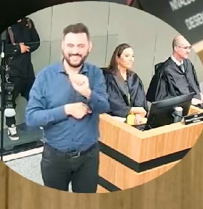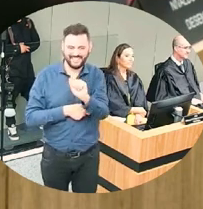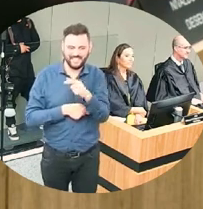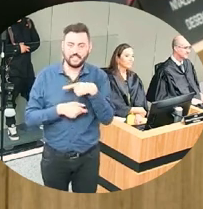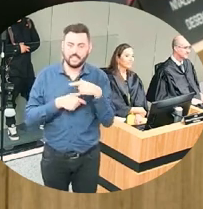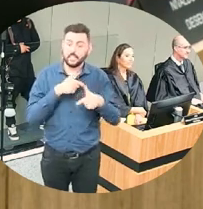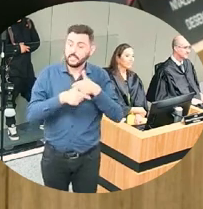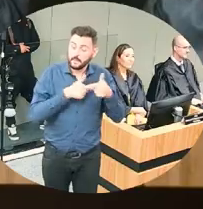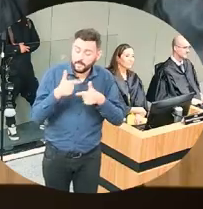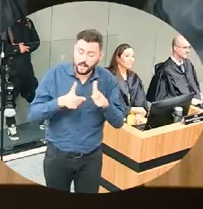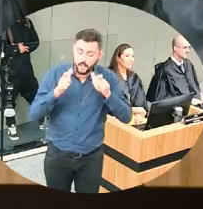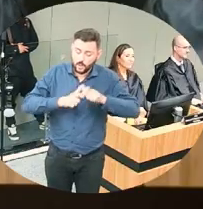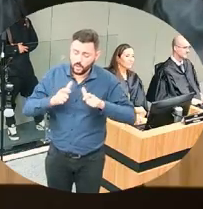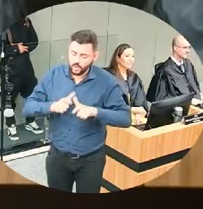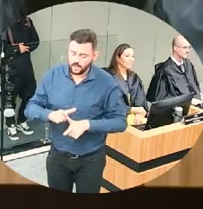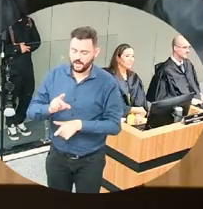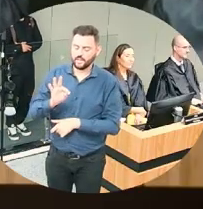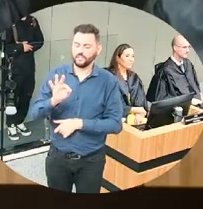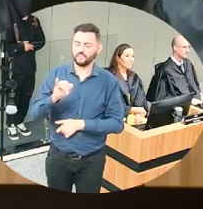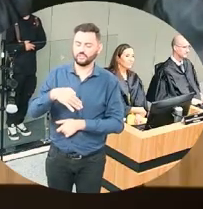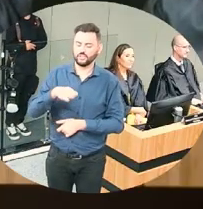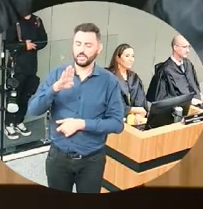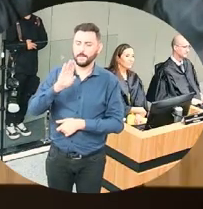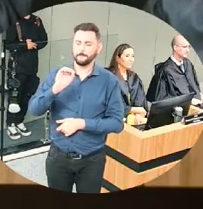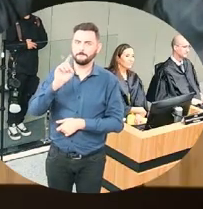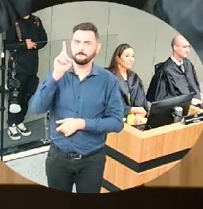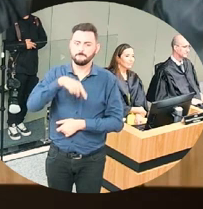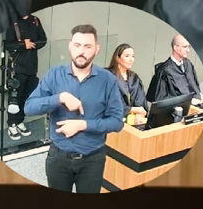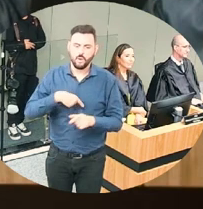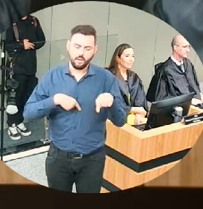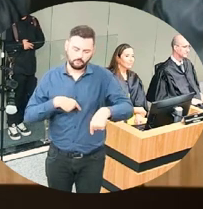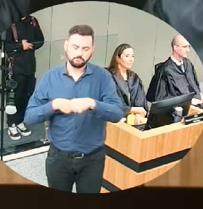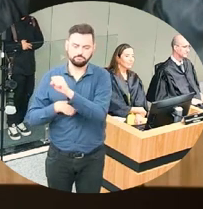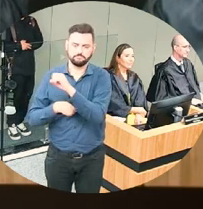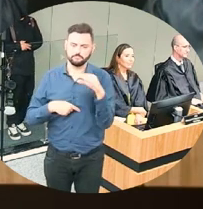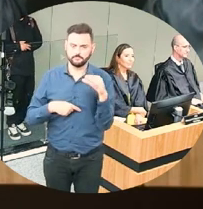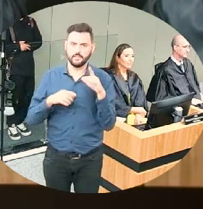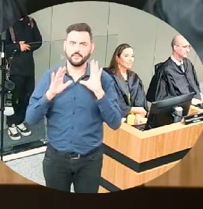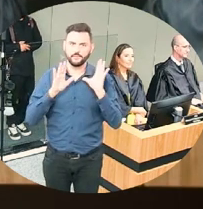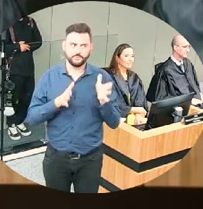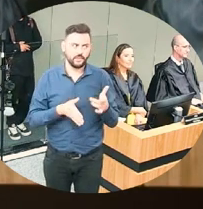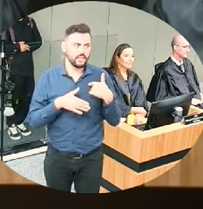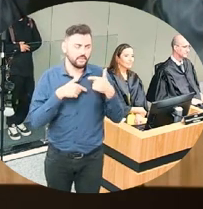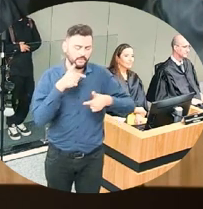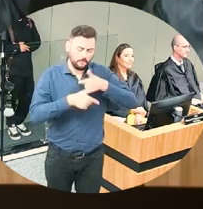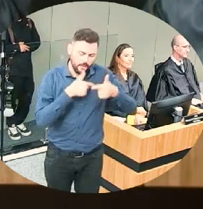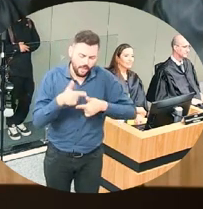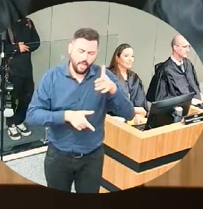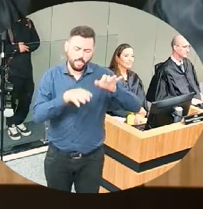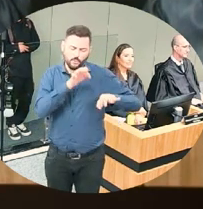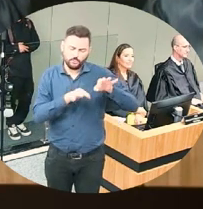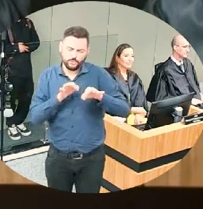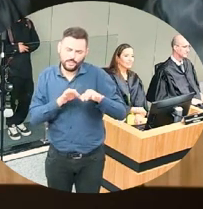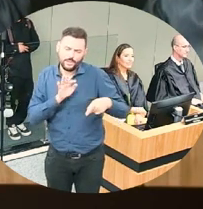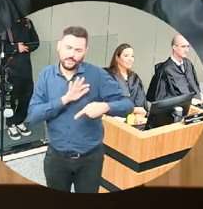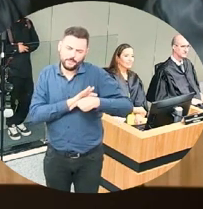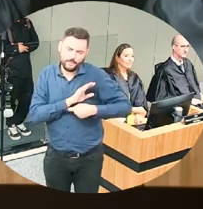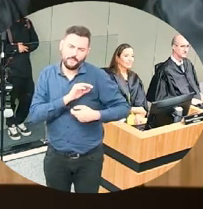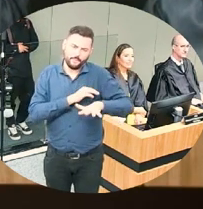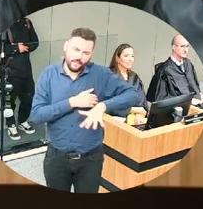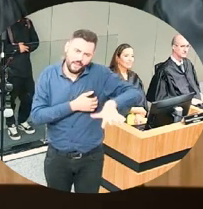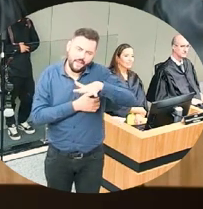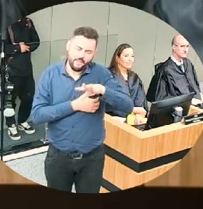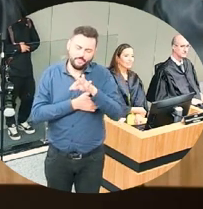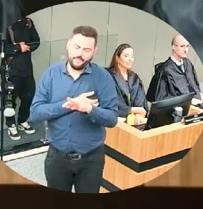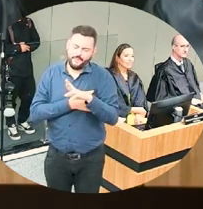é natural de Timbó Santa Catarina a magistrada trilhou toda sua carreira jurídica nesse Tribunal Regional do